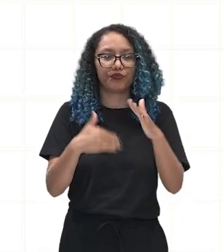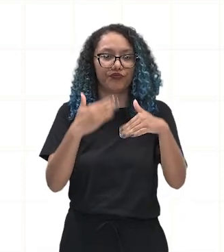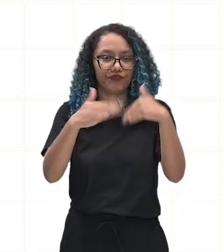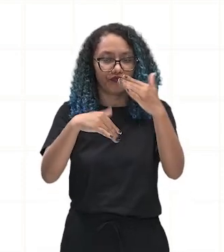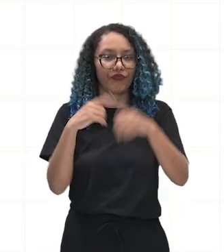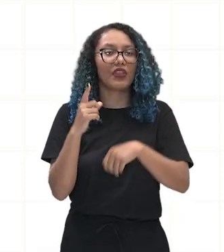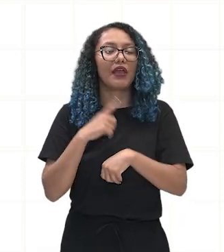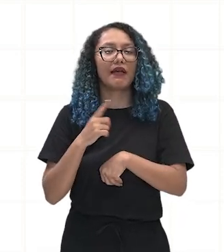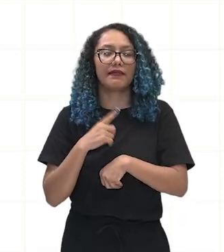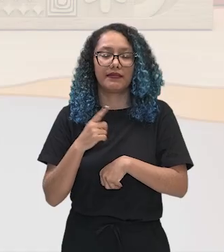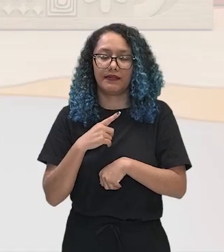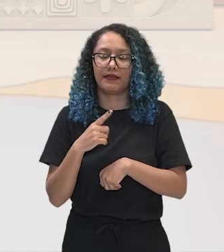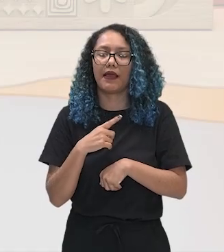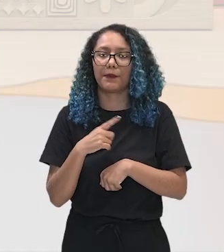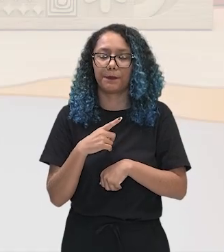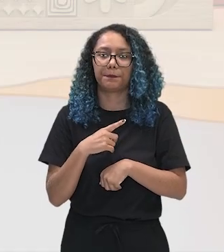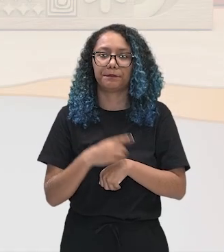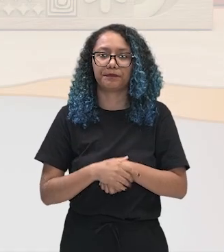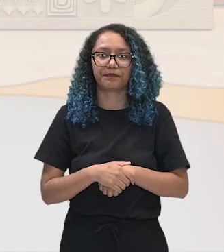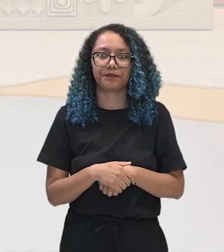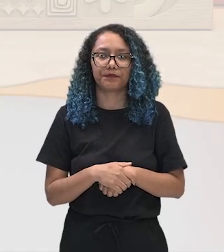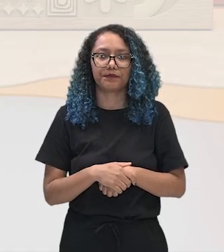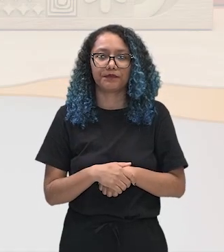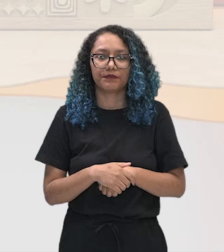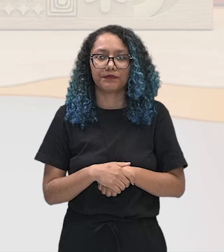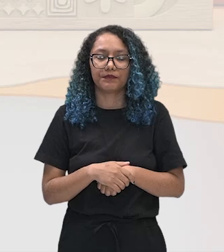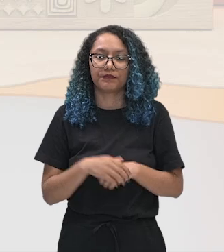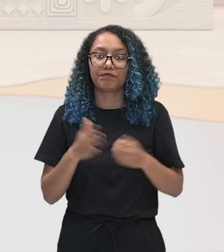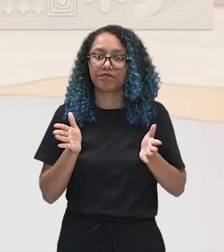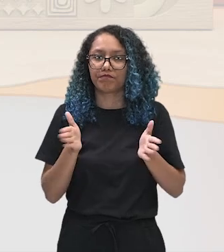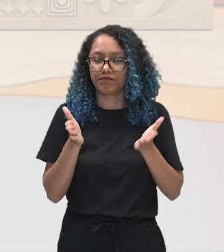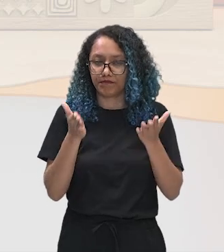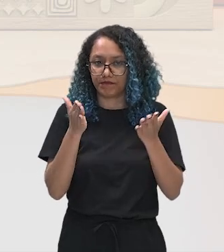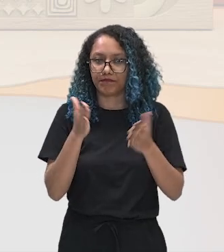acabaram colaborando para o desenvolvimento